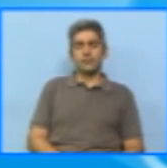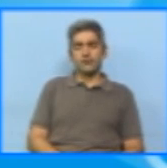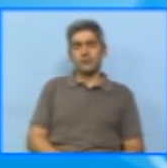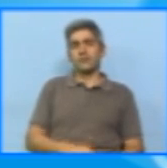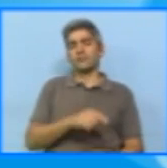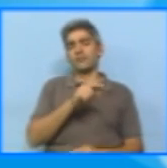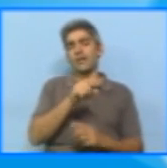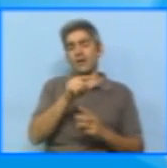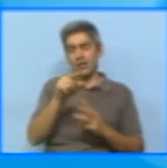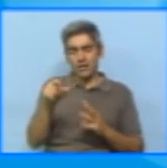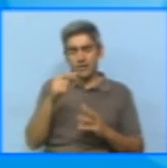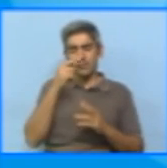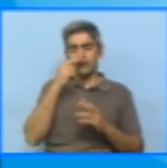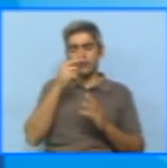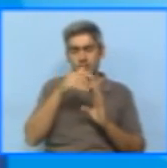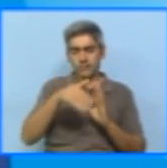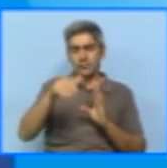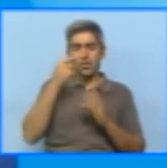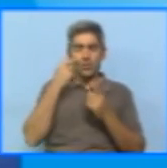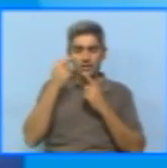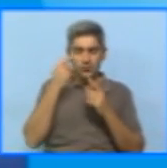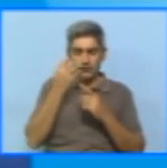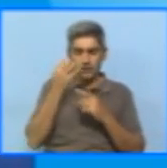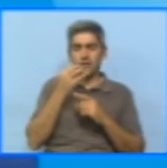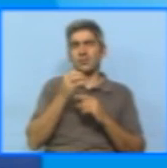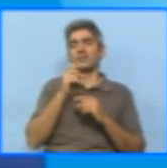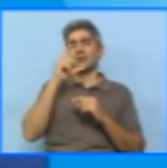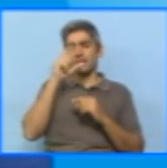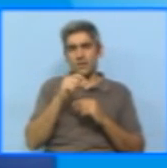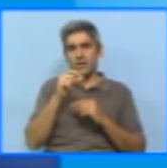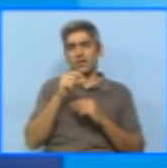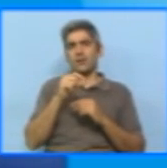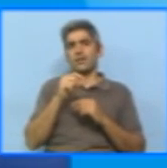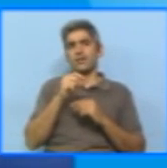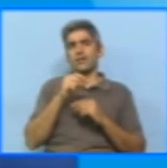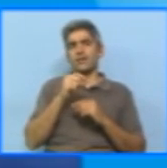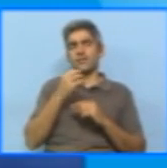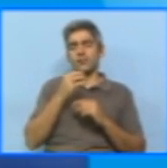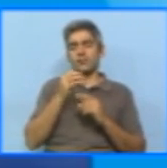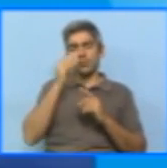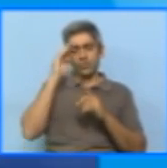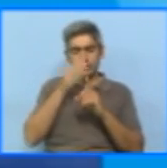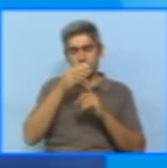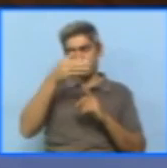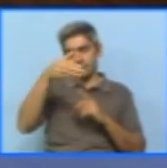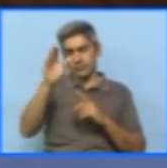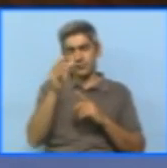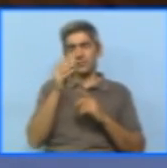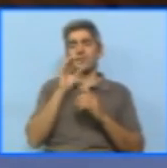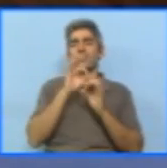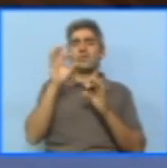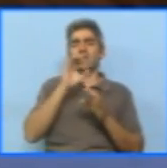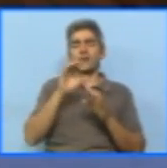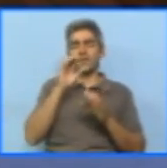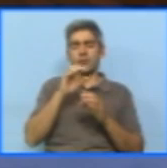aqueles que de antemão conheceu, também os predestinou para serem conformes